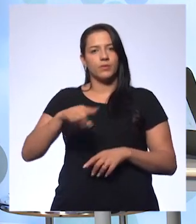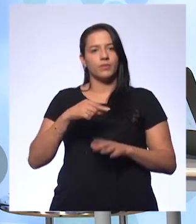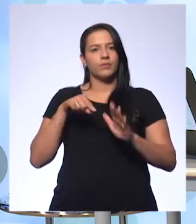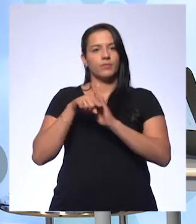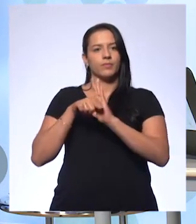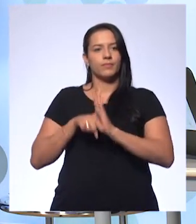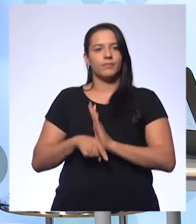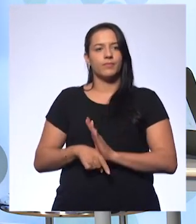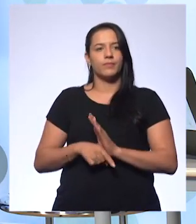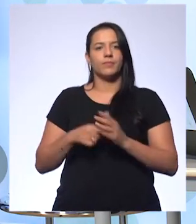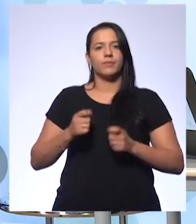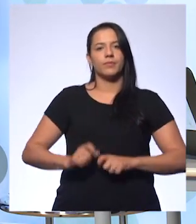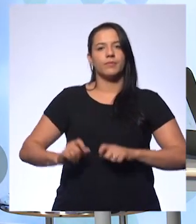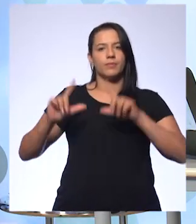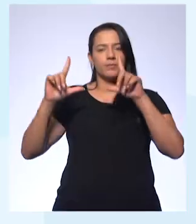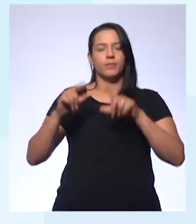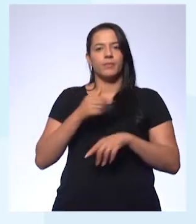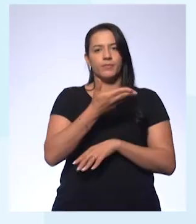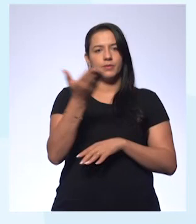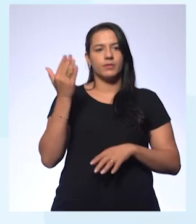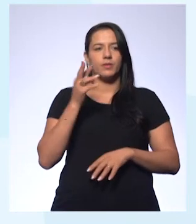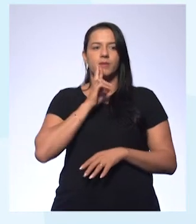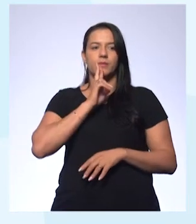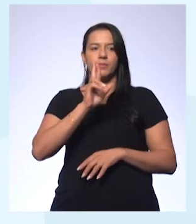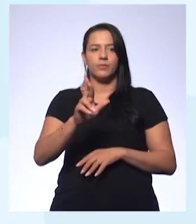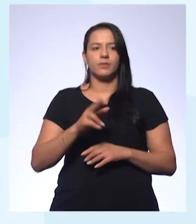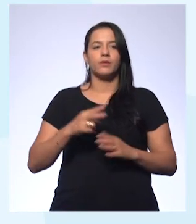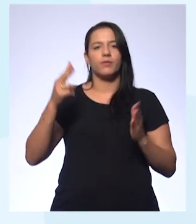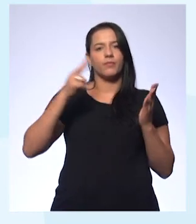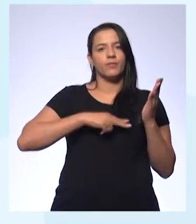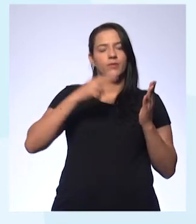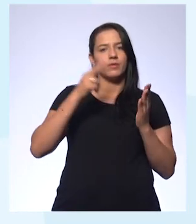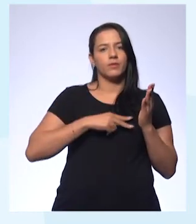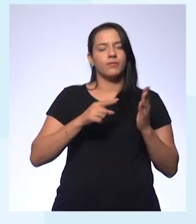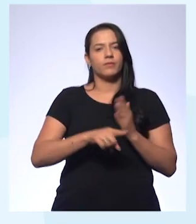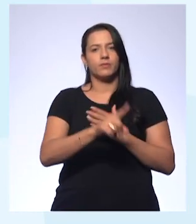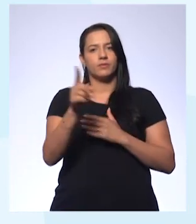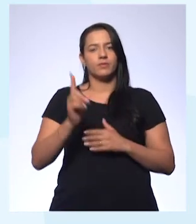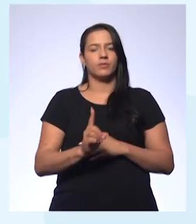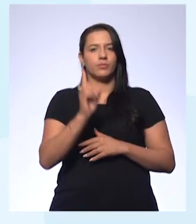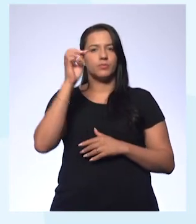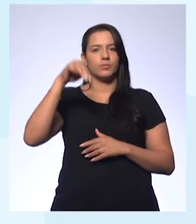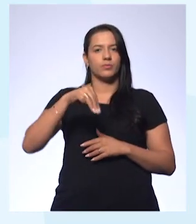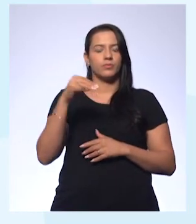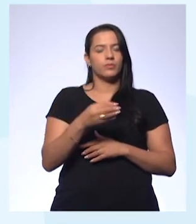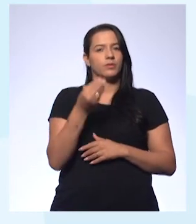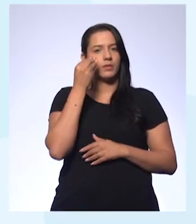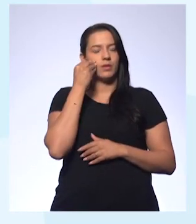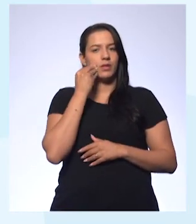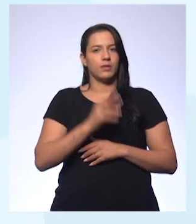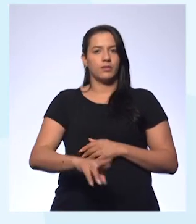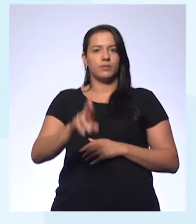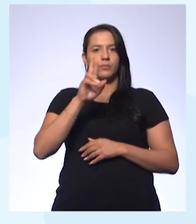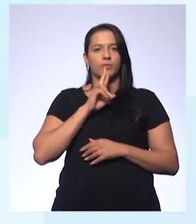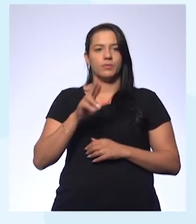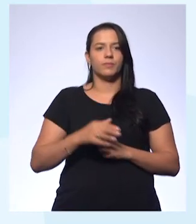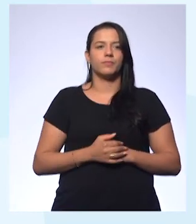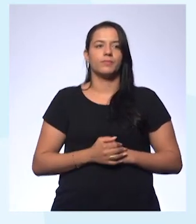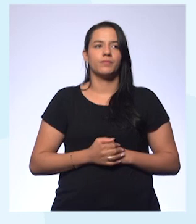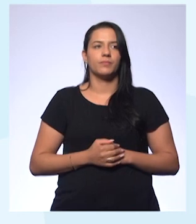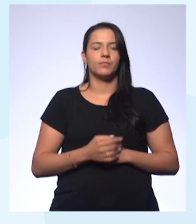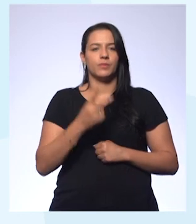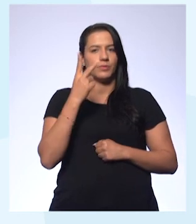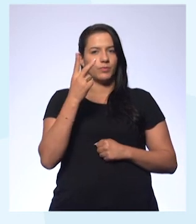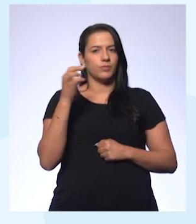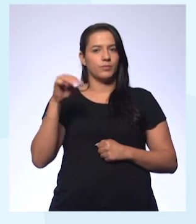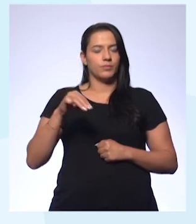pedir para vocês colocarem no chat para mim, ok? Eu vou ler para vocês e vou dar um minutinho para vocês tentarem responder. Eu dou 2